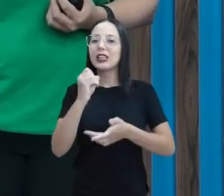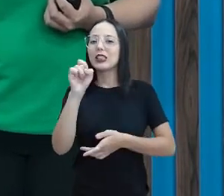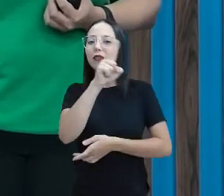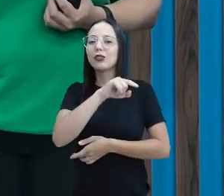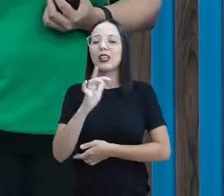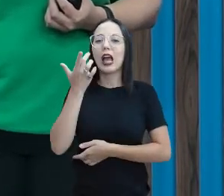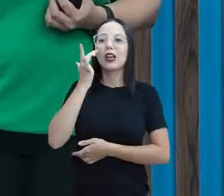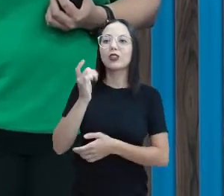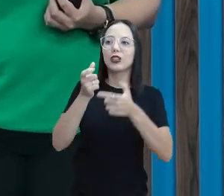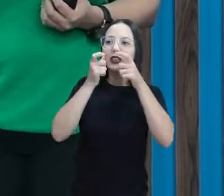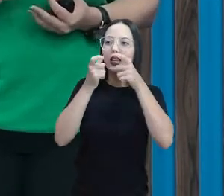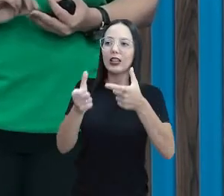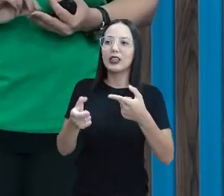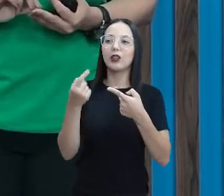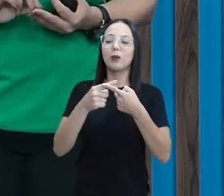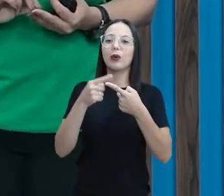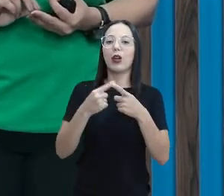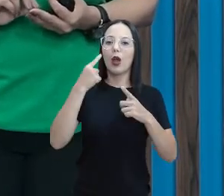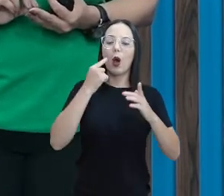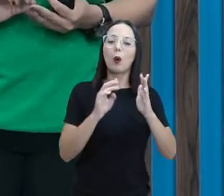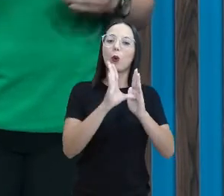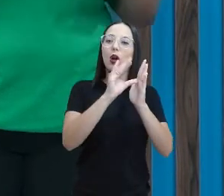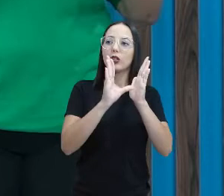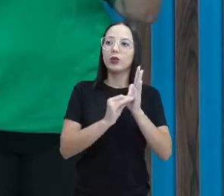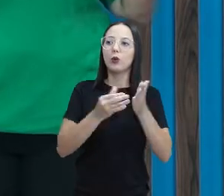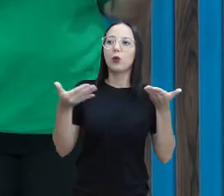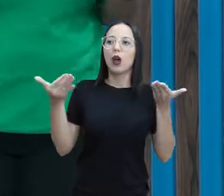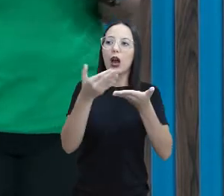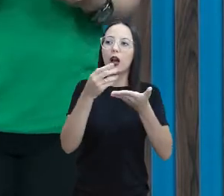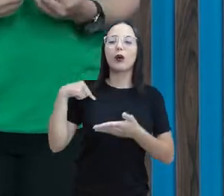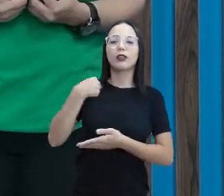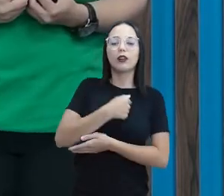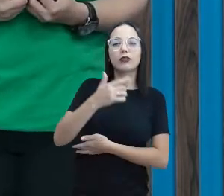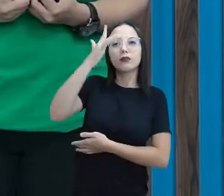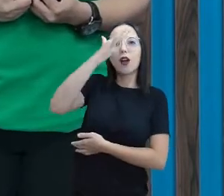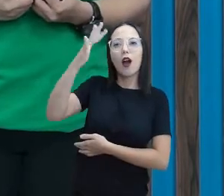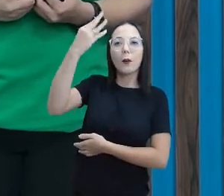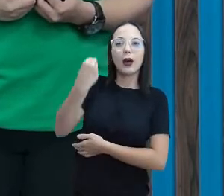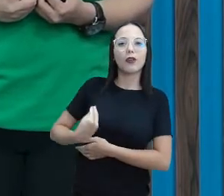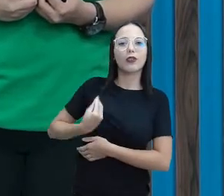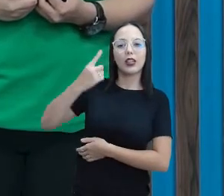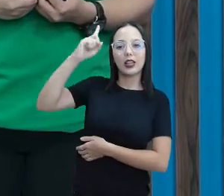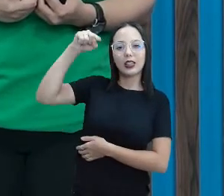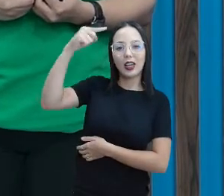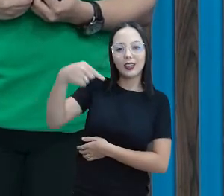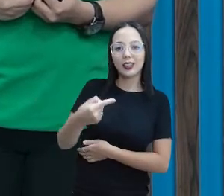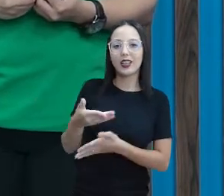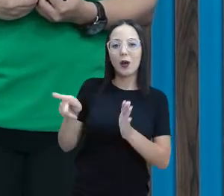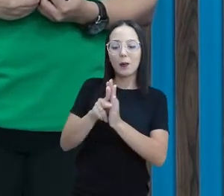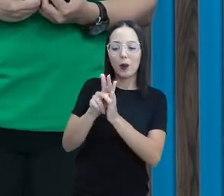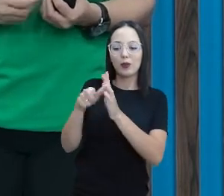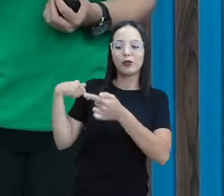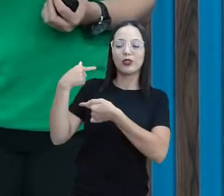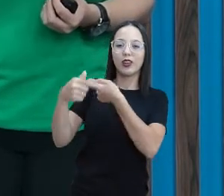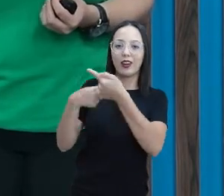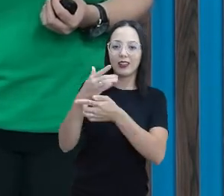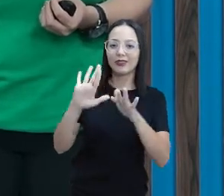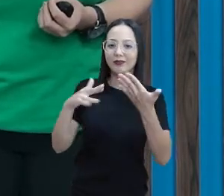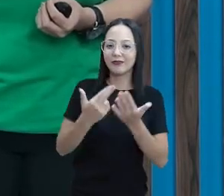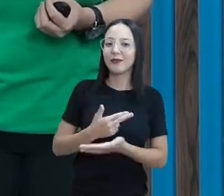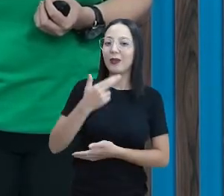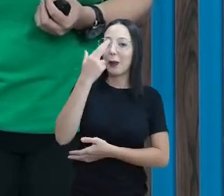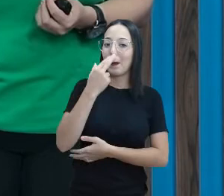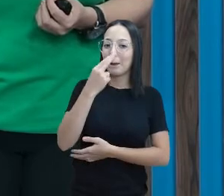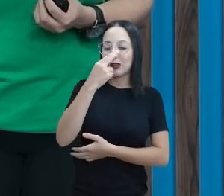achando interessante, porque esse assunto realmente mexe muito com o nosso dia a dia, né? Essa parte da engenharia genética. Mesmo sem